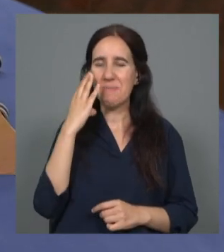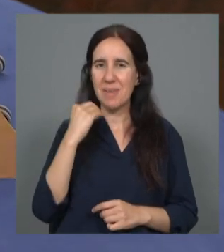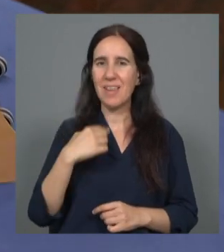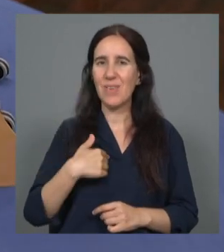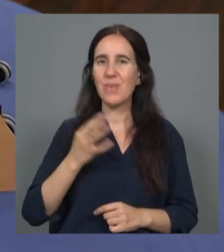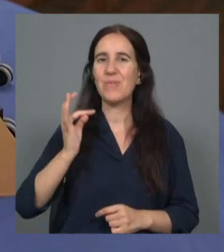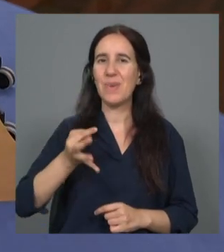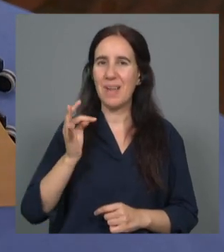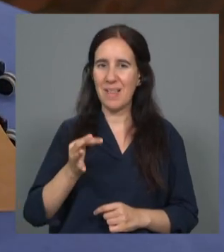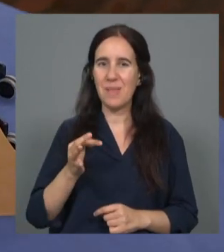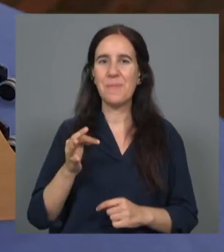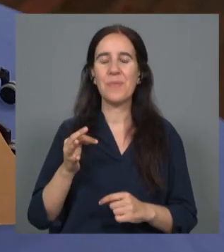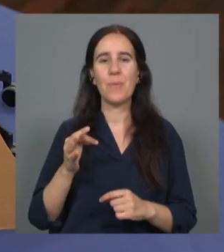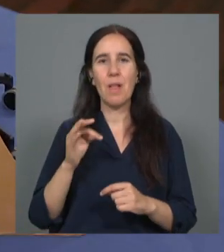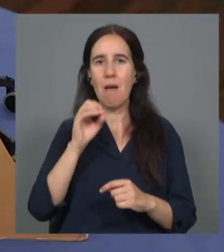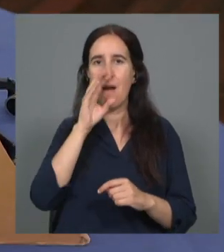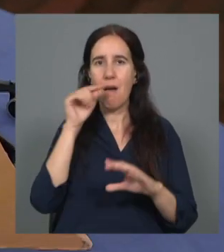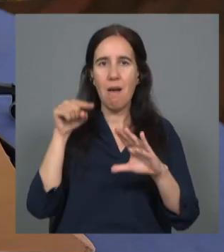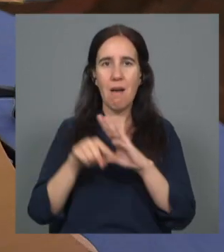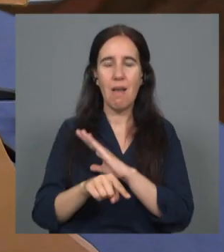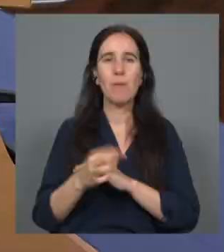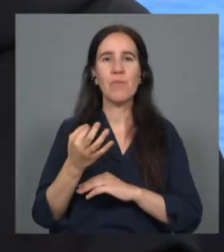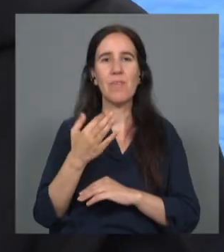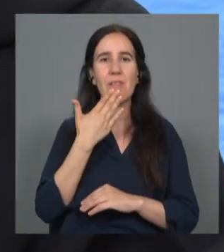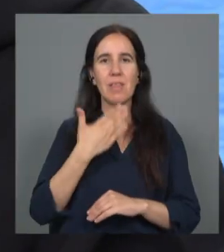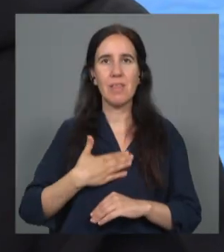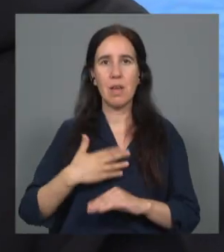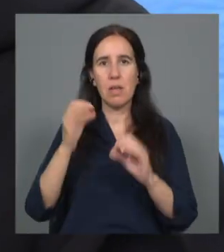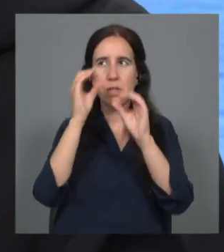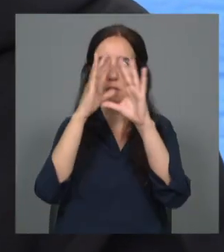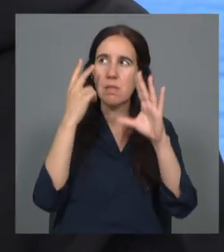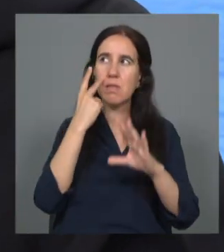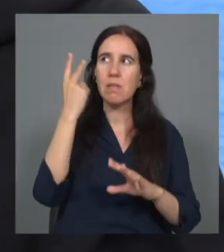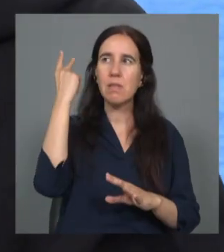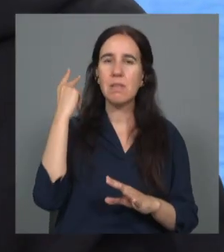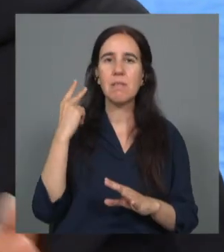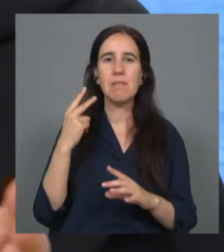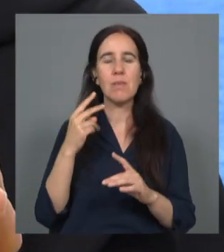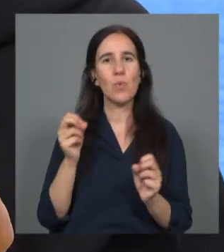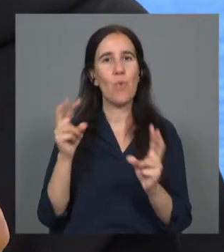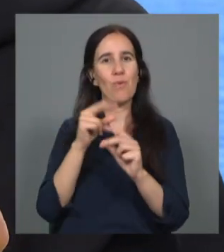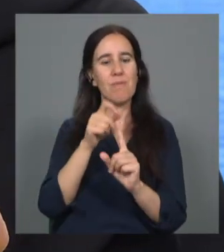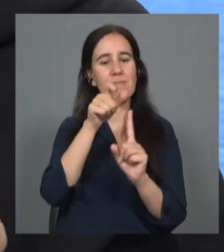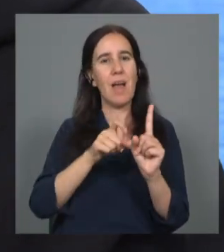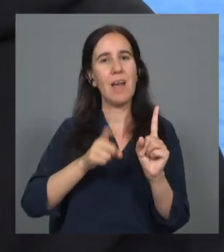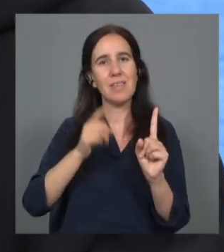pena mergulhar porque efetivamente nos oferece uma faceta nova de Santo